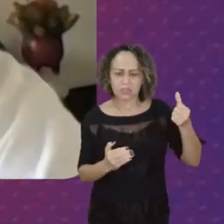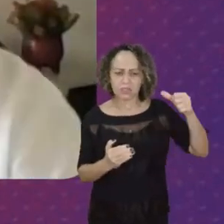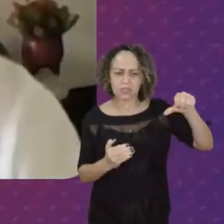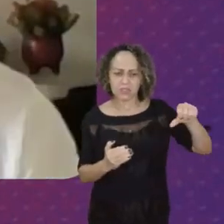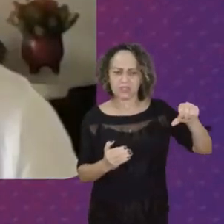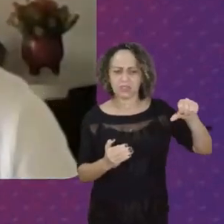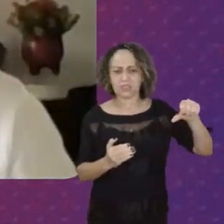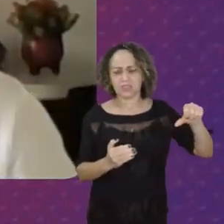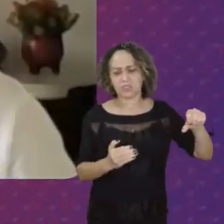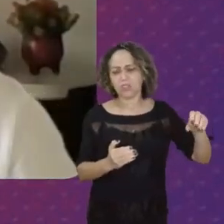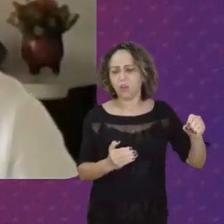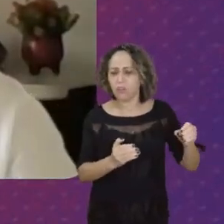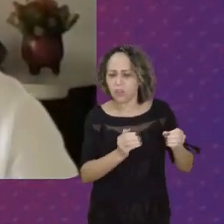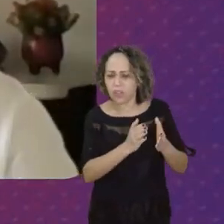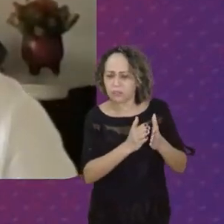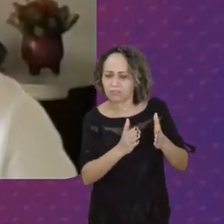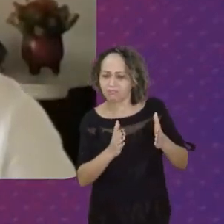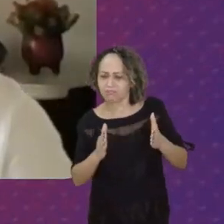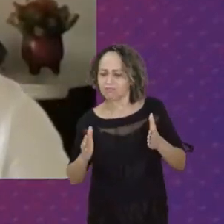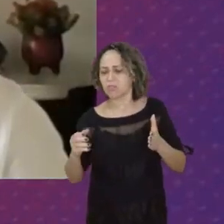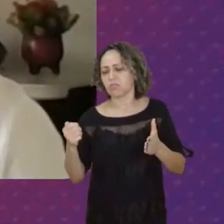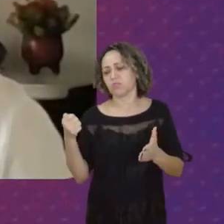gente conseguisse ali